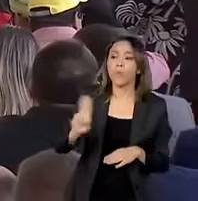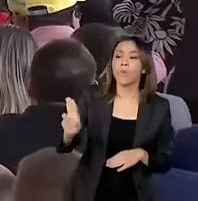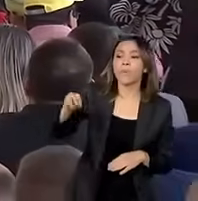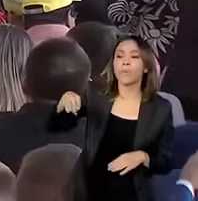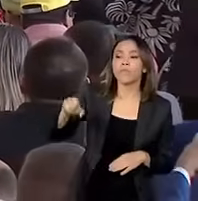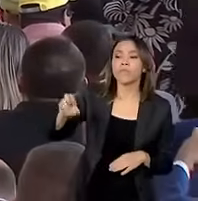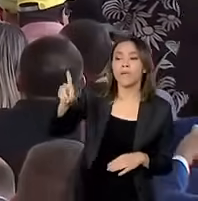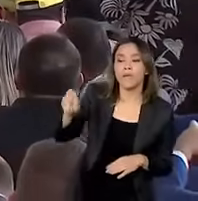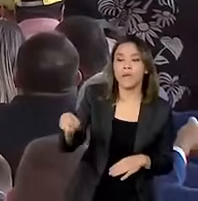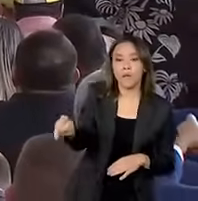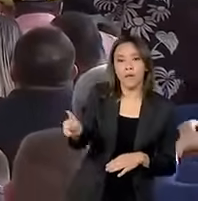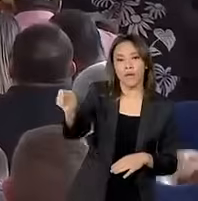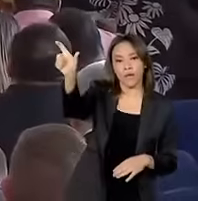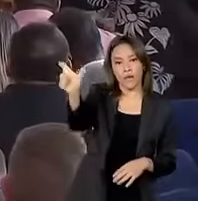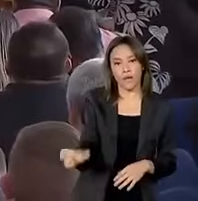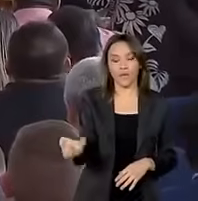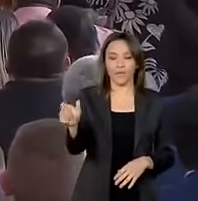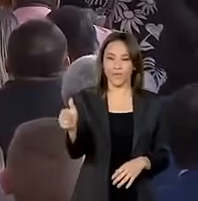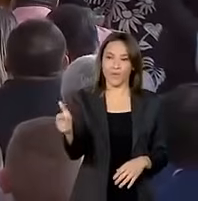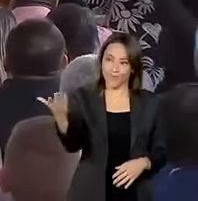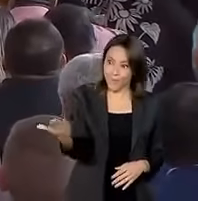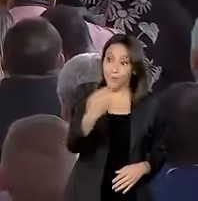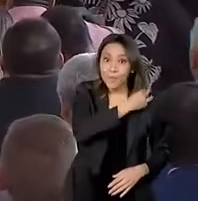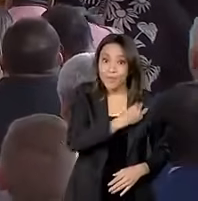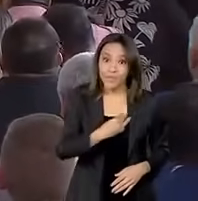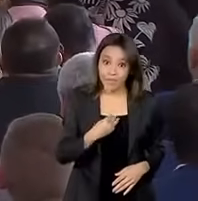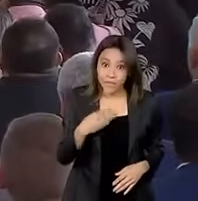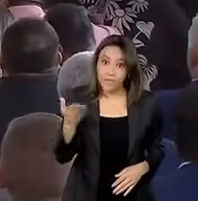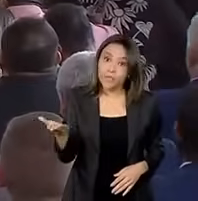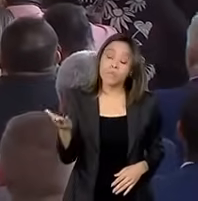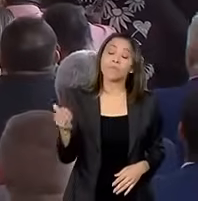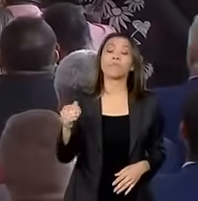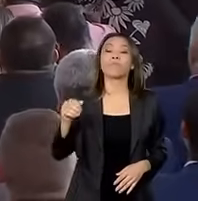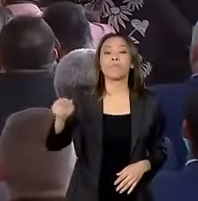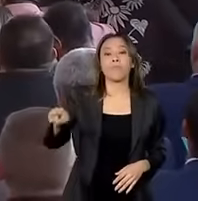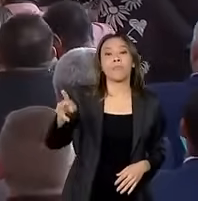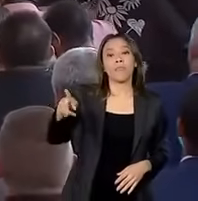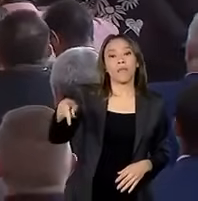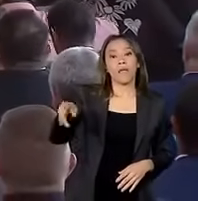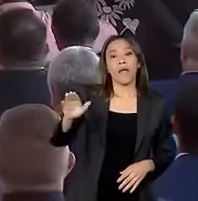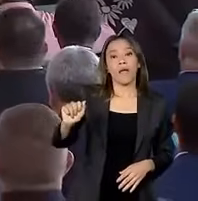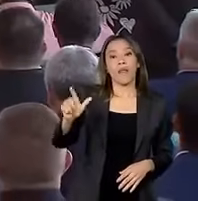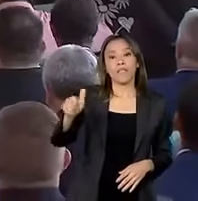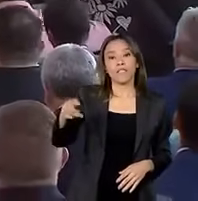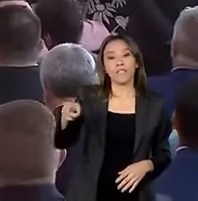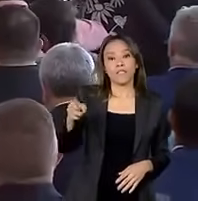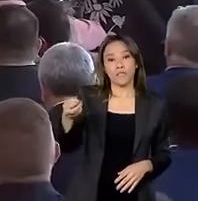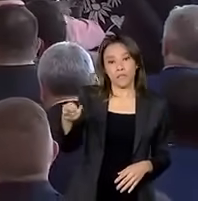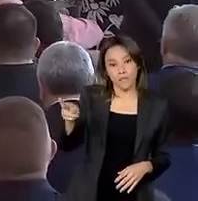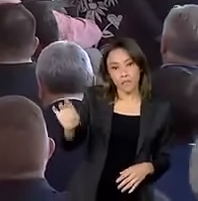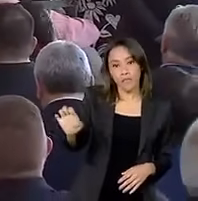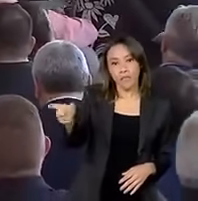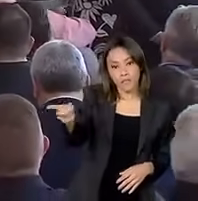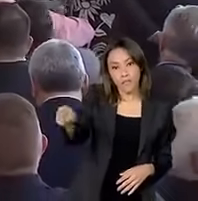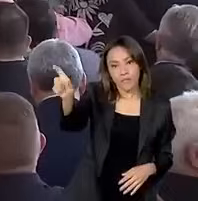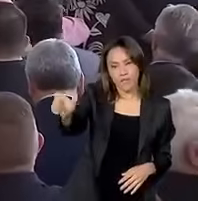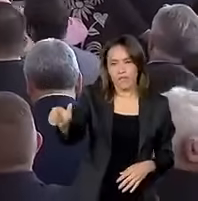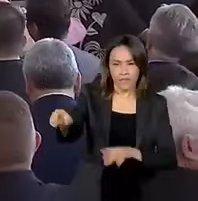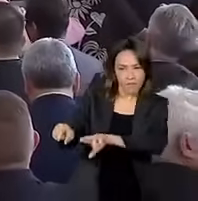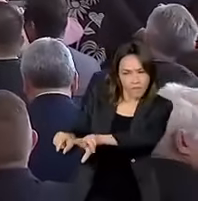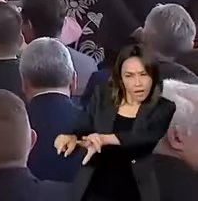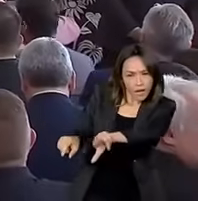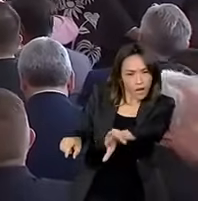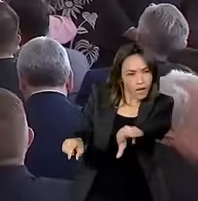ao ministro Alexandre Padilha, minha saudação, ministro da Secretaria das Relações Institucionais, aos demais